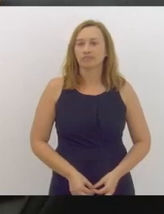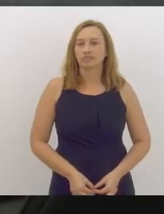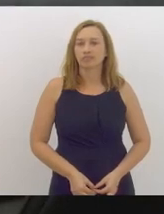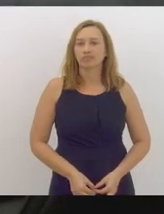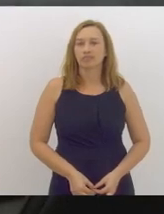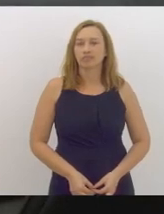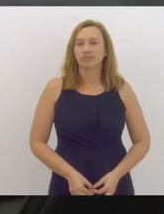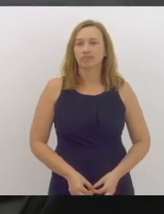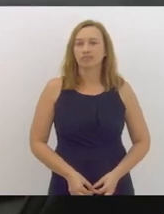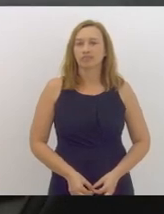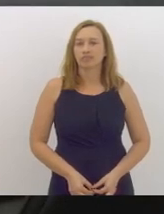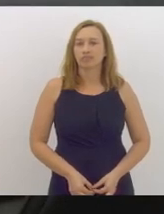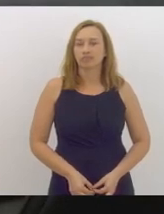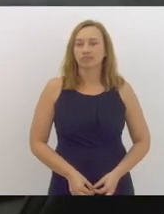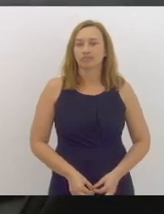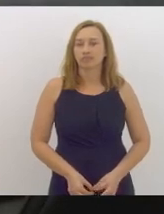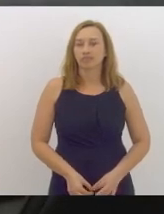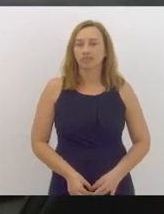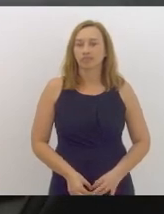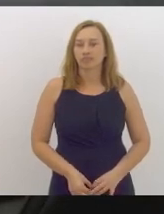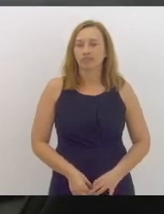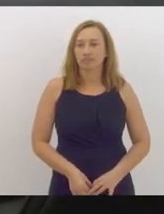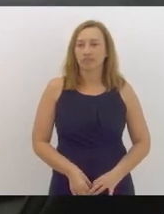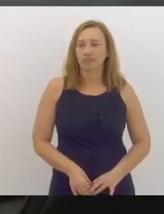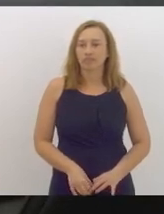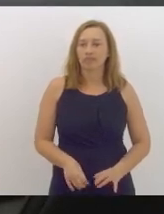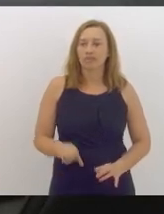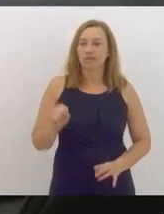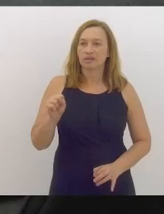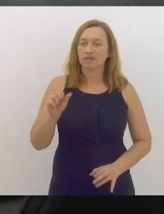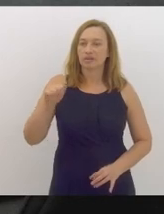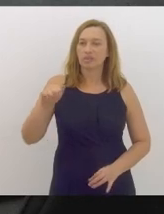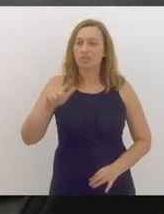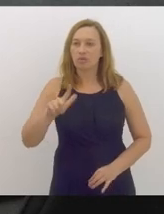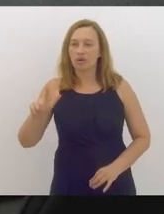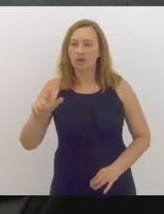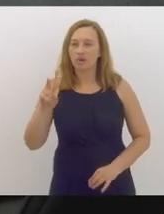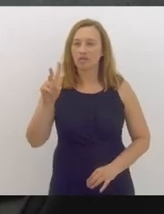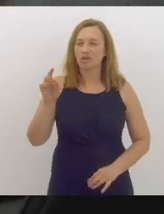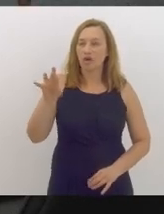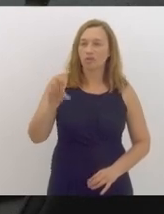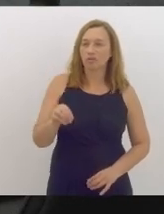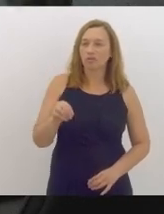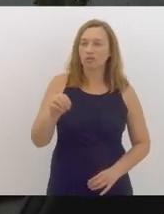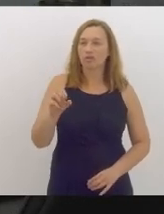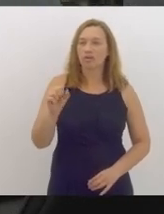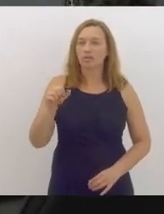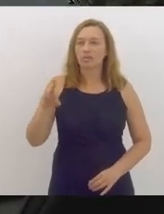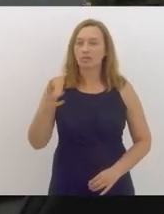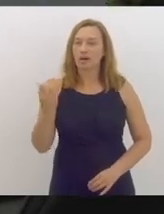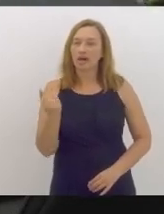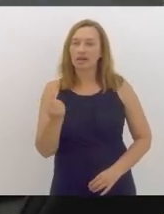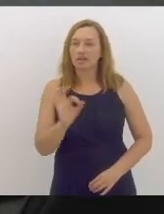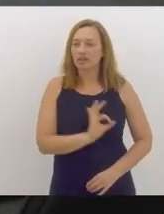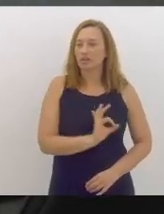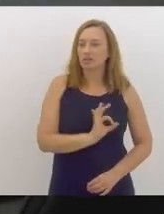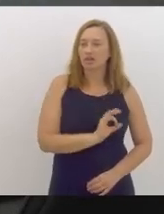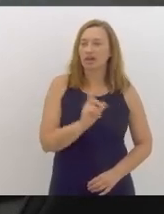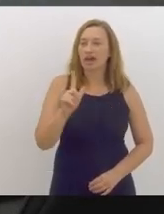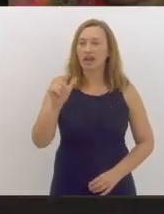Vamos lá. Então, Samuel, Wellington, José, Valdo Ceasa, Marta Rocha, Alana